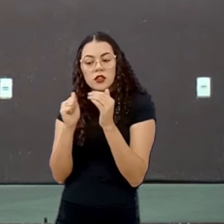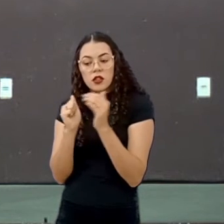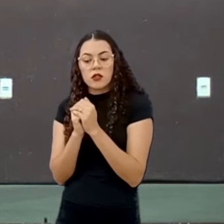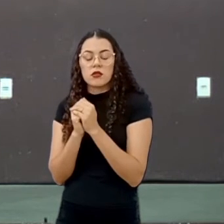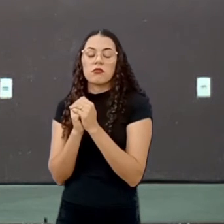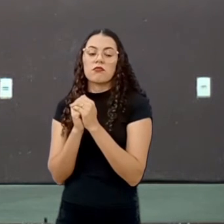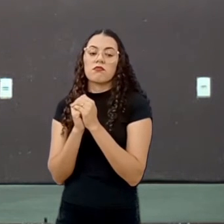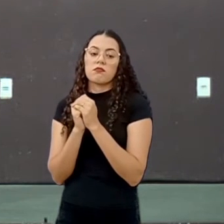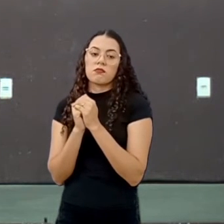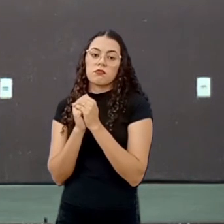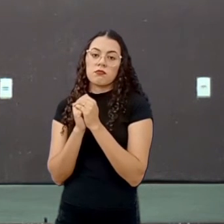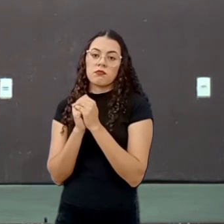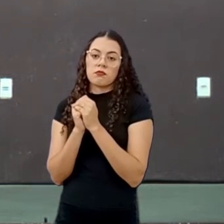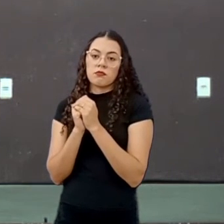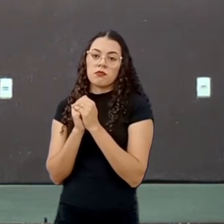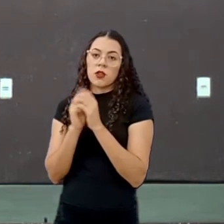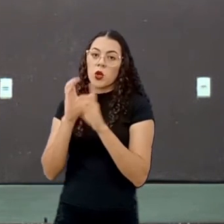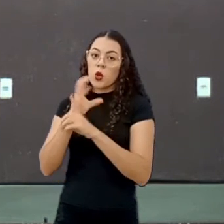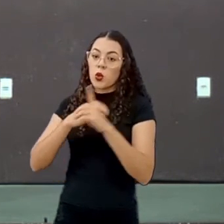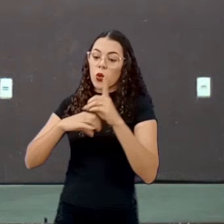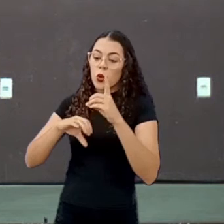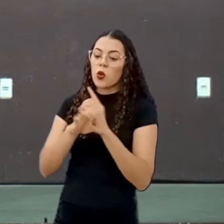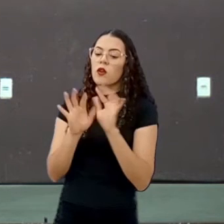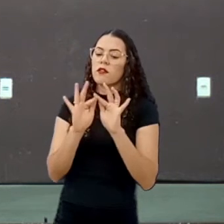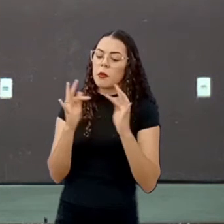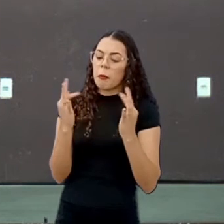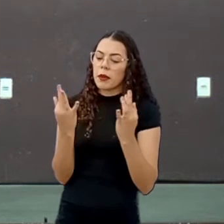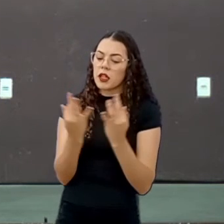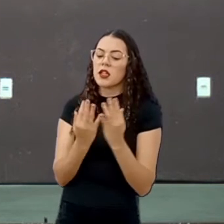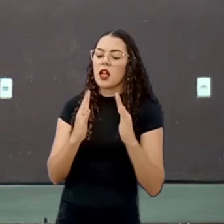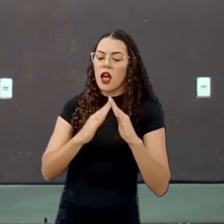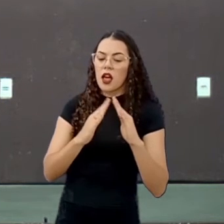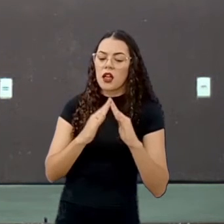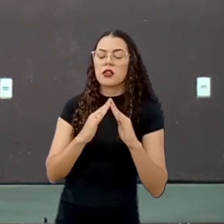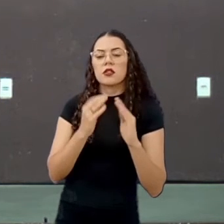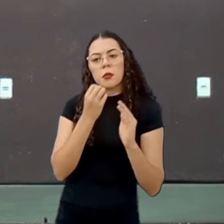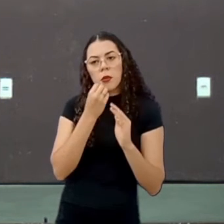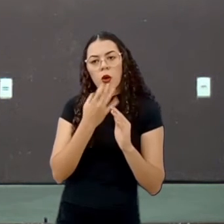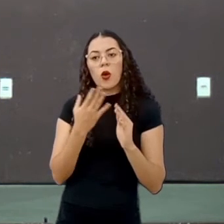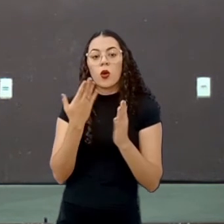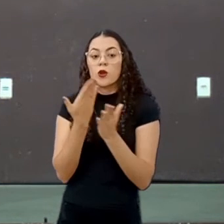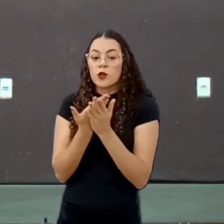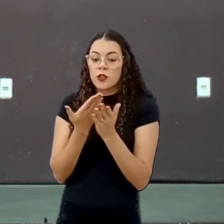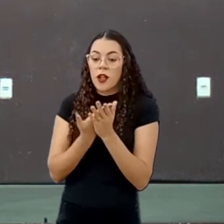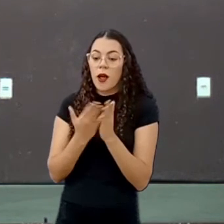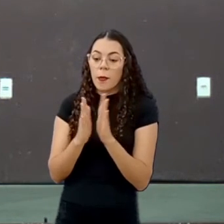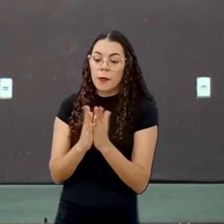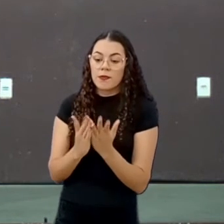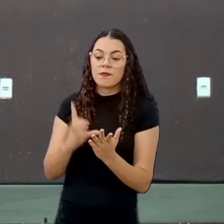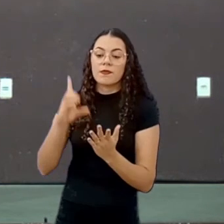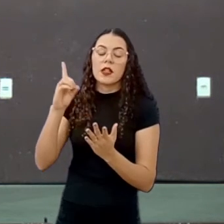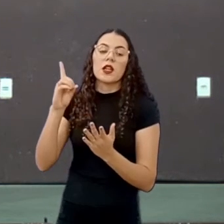oração, culto com a família, estudo da palavra.